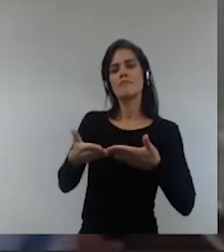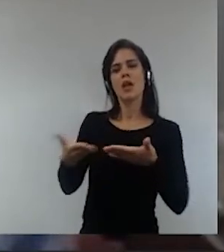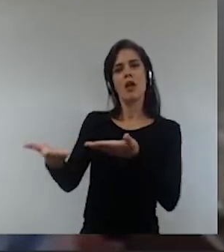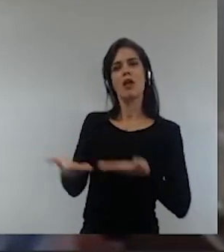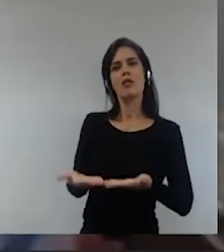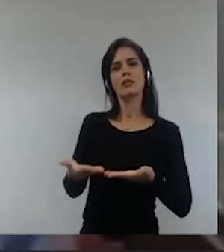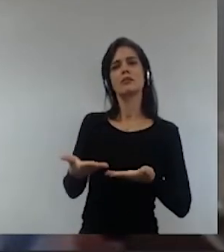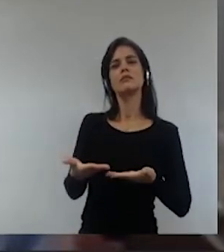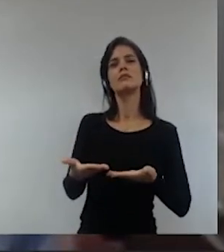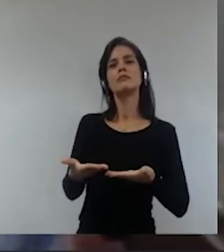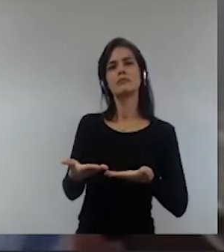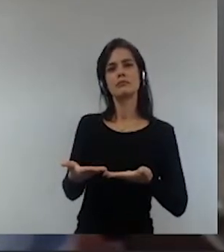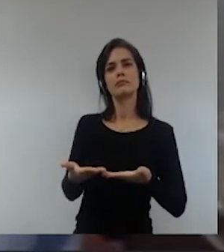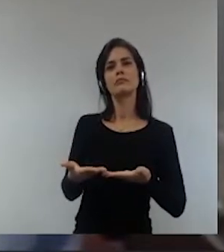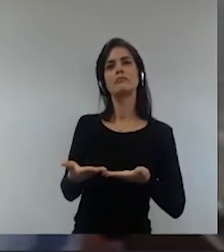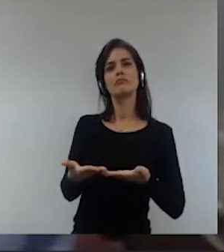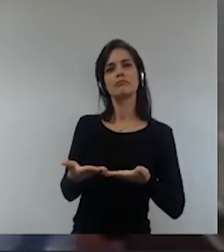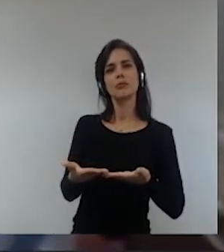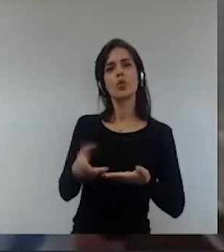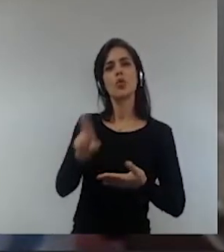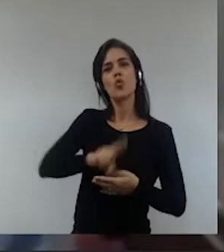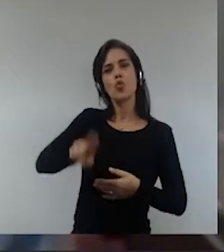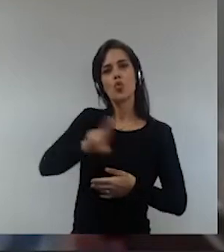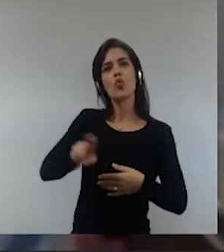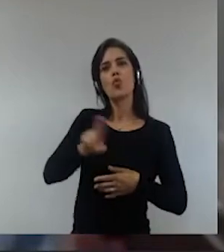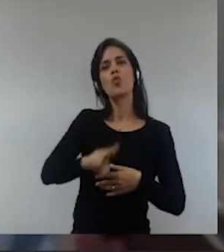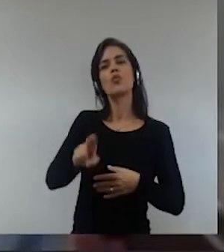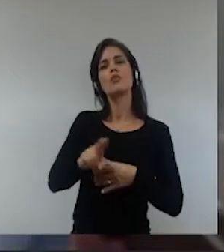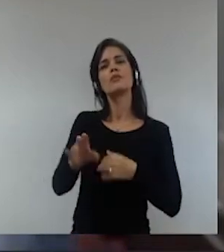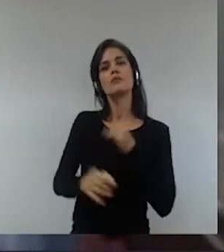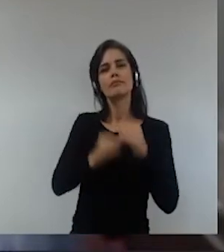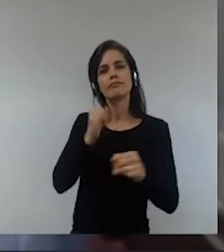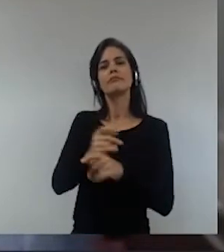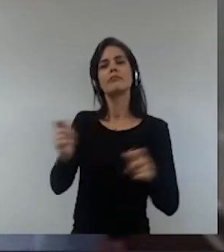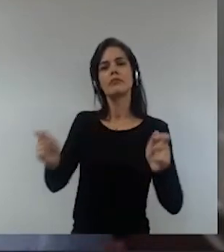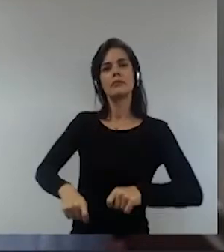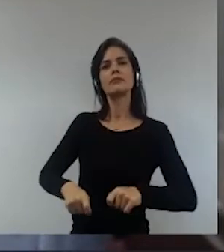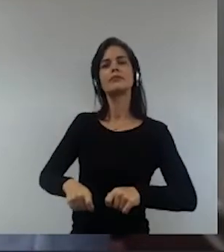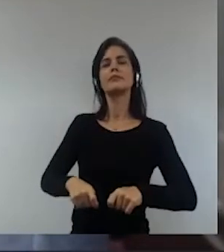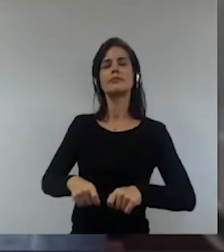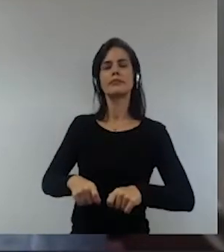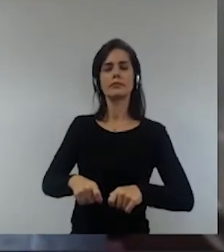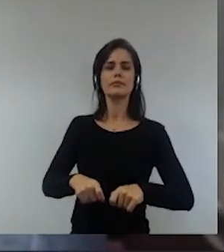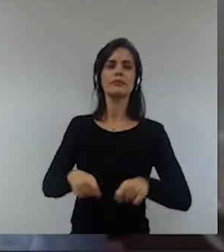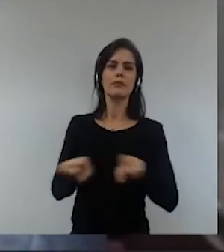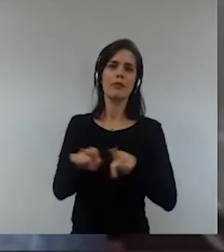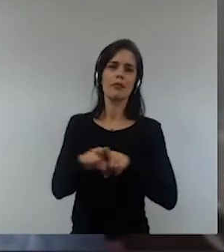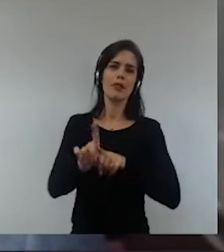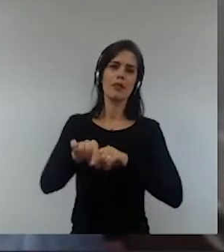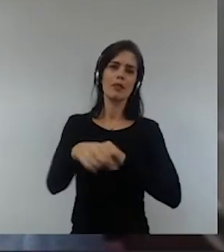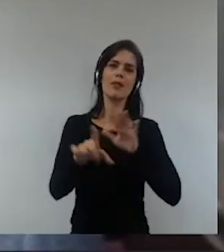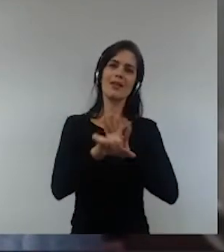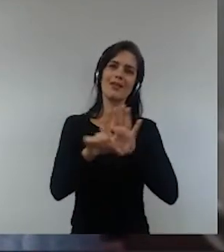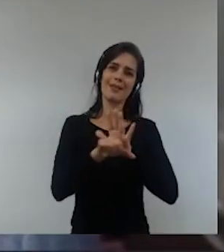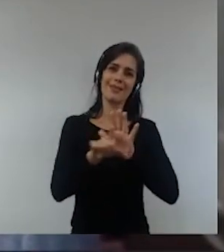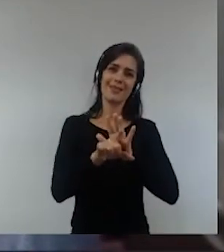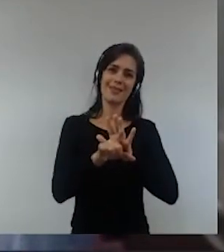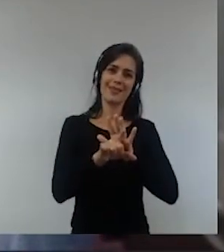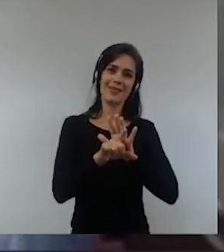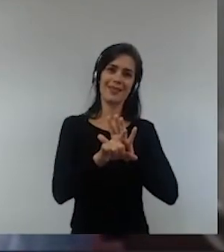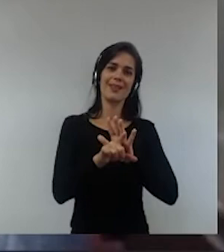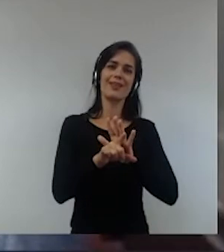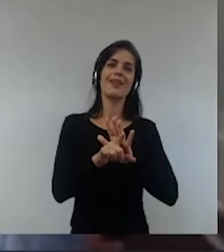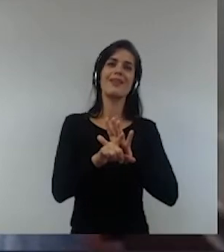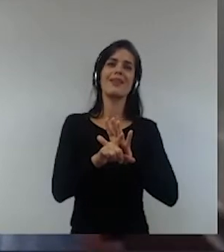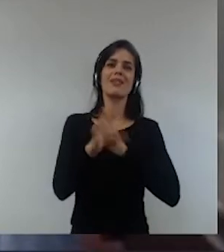5º e 6º da lei, por meios eletrônicos. E mais, depois da Lei do Processo Eletrônico, o próprio